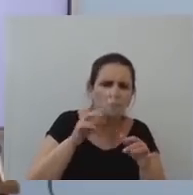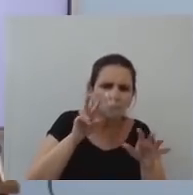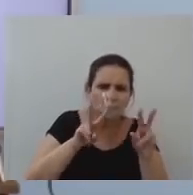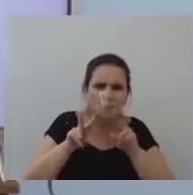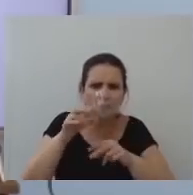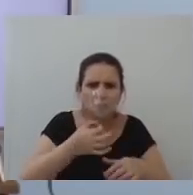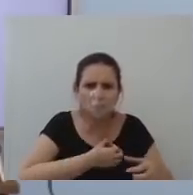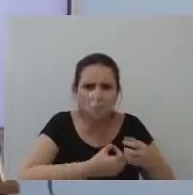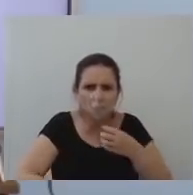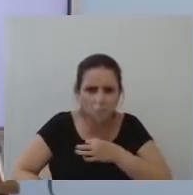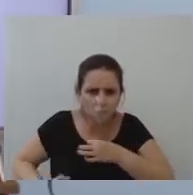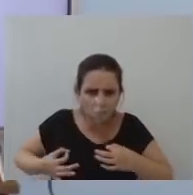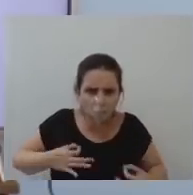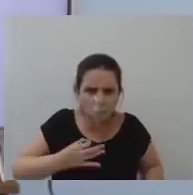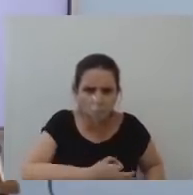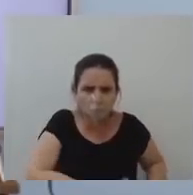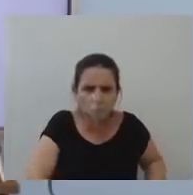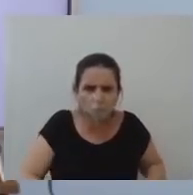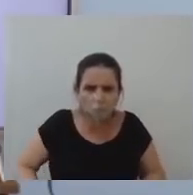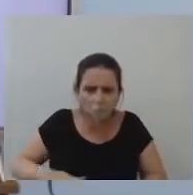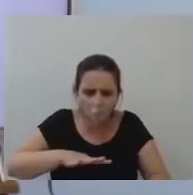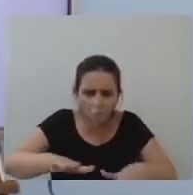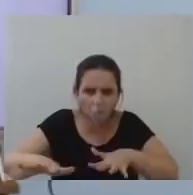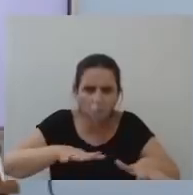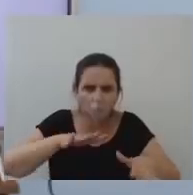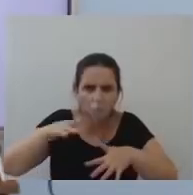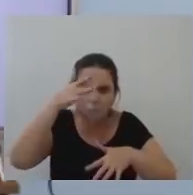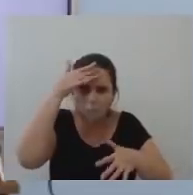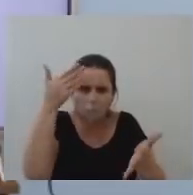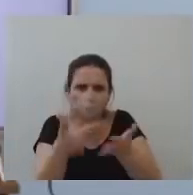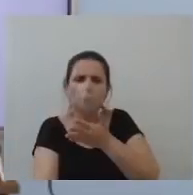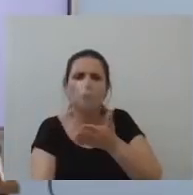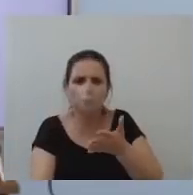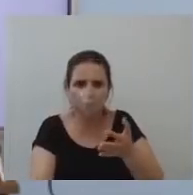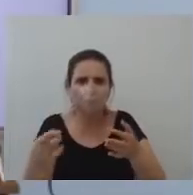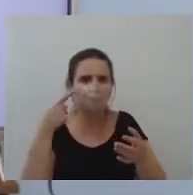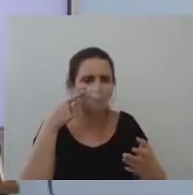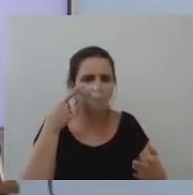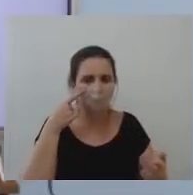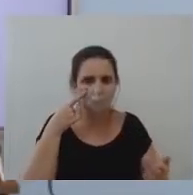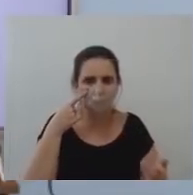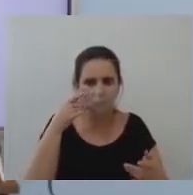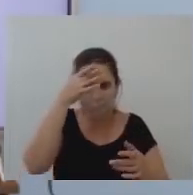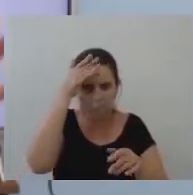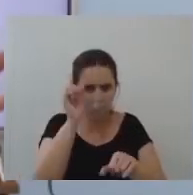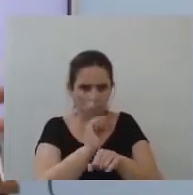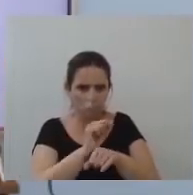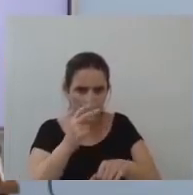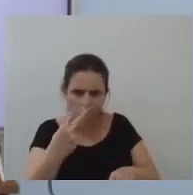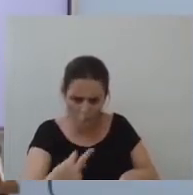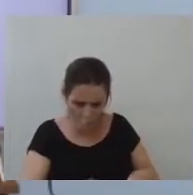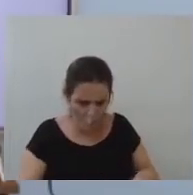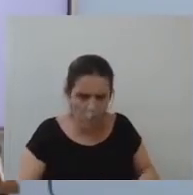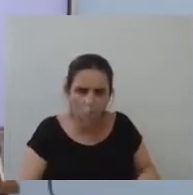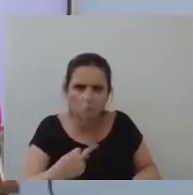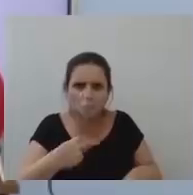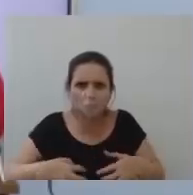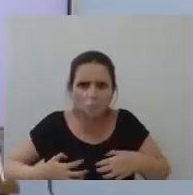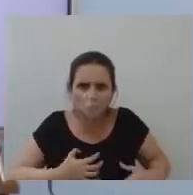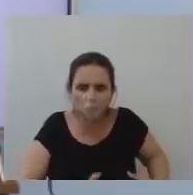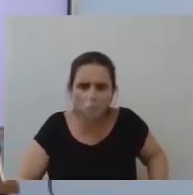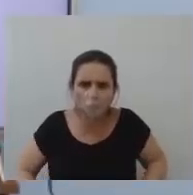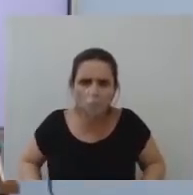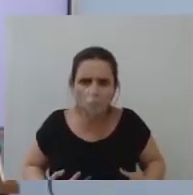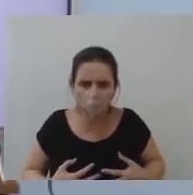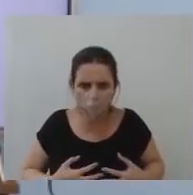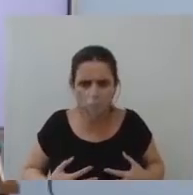né, de bolinhas se movimentando, a gente desfoca. O telespectador, ele para e começa a olhar lá aquele